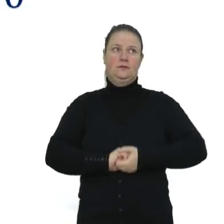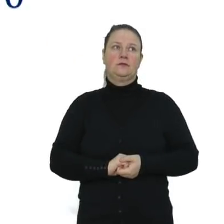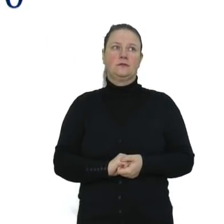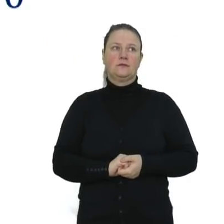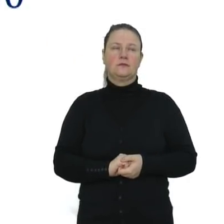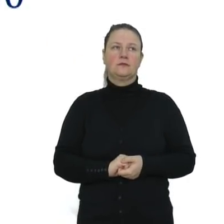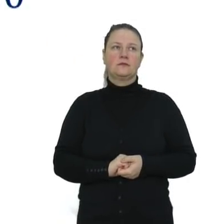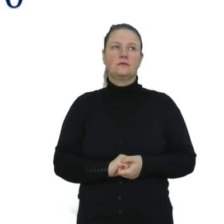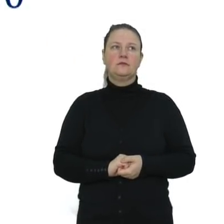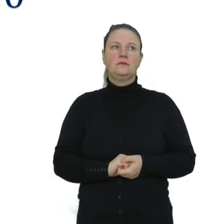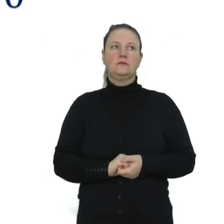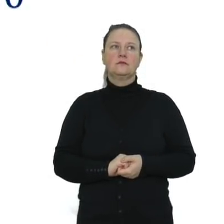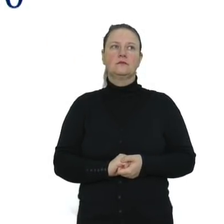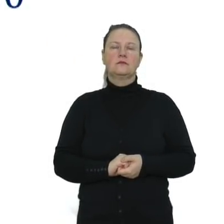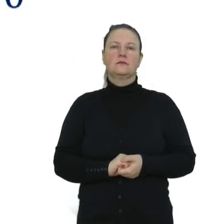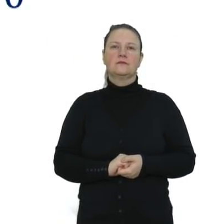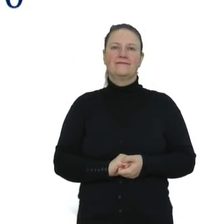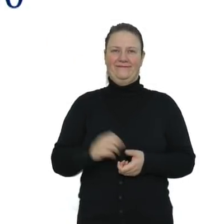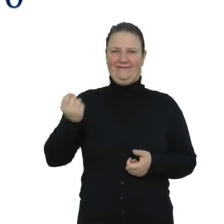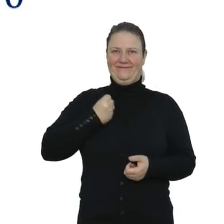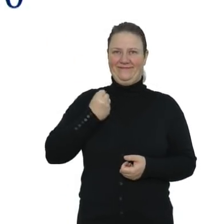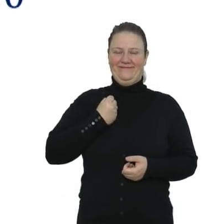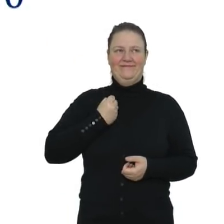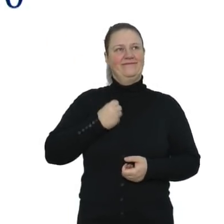certo? Aqui.